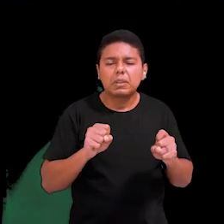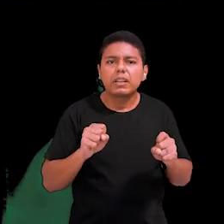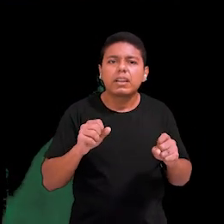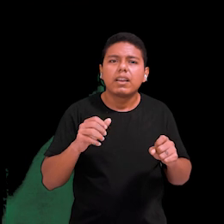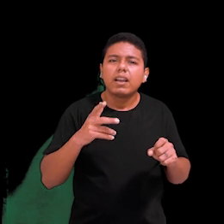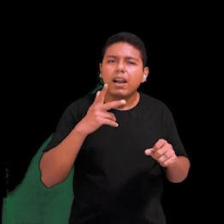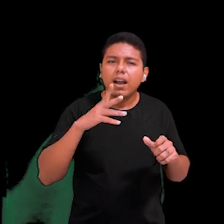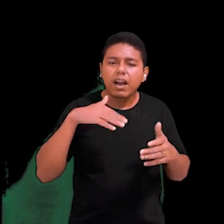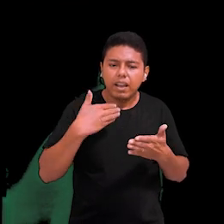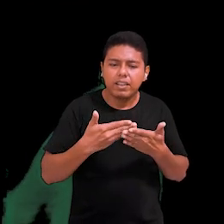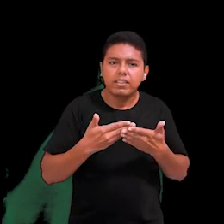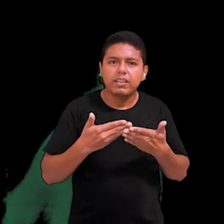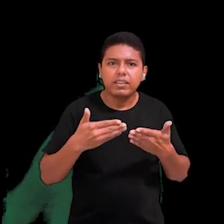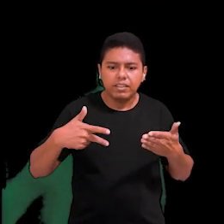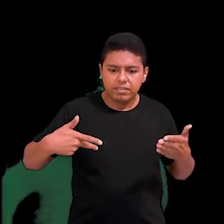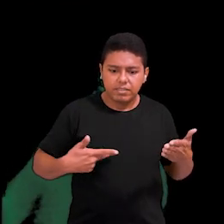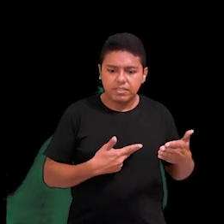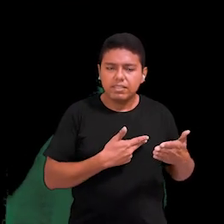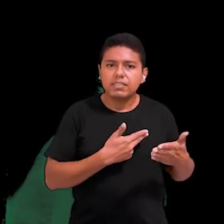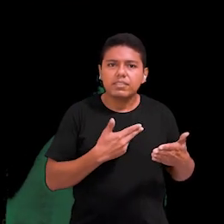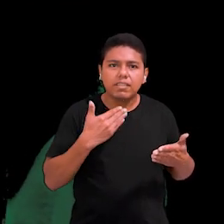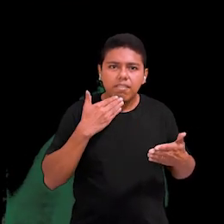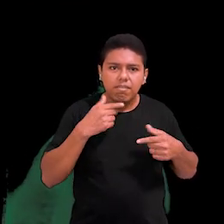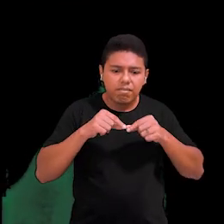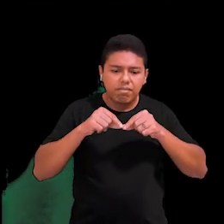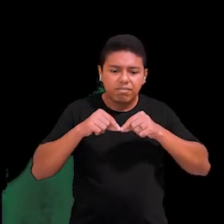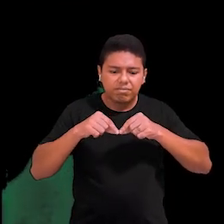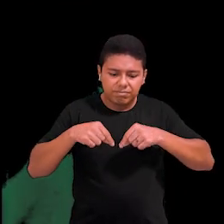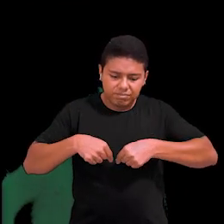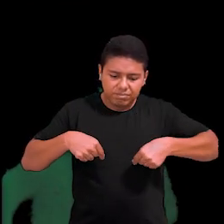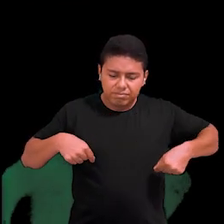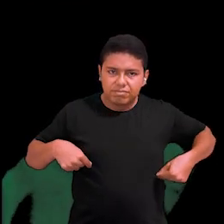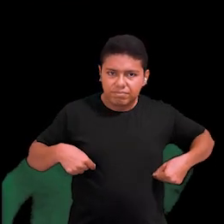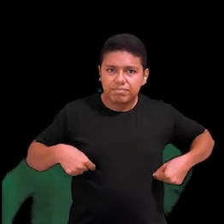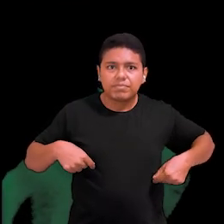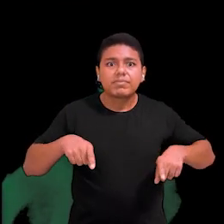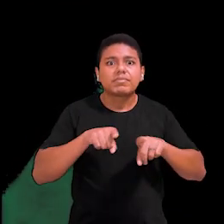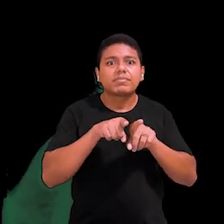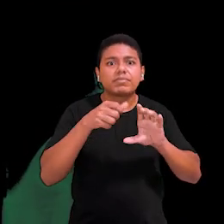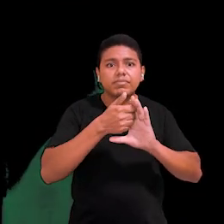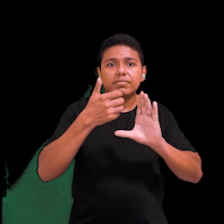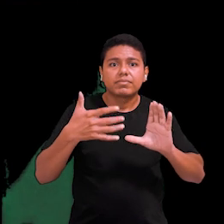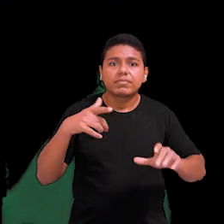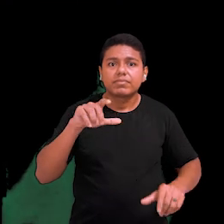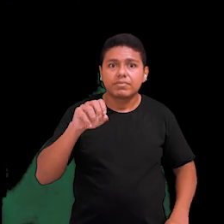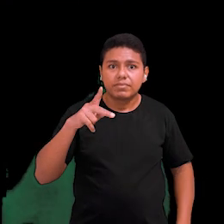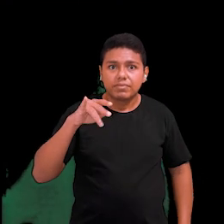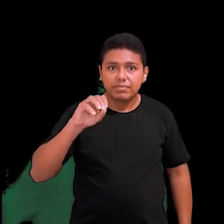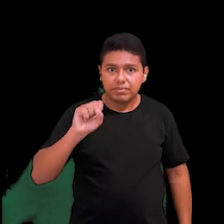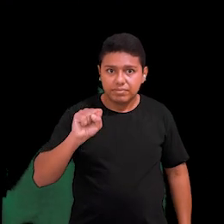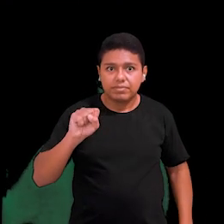vai ter também a ferida operatória da cesariana. E é importante avaliar também as